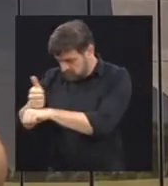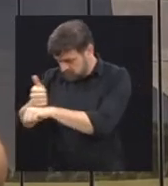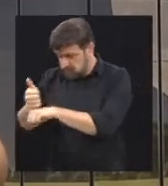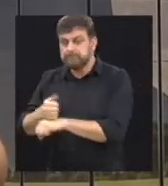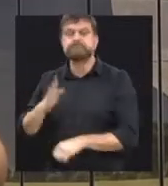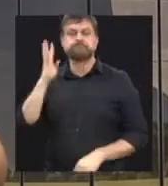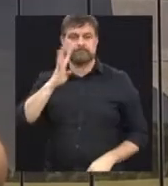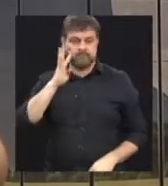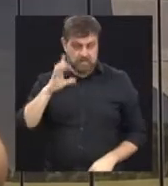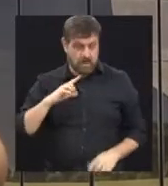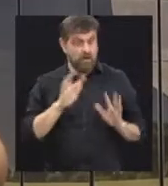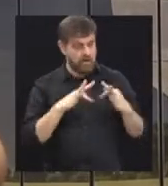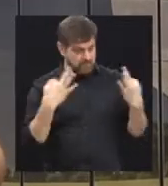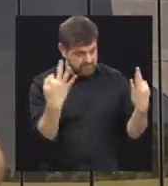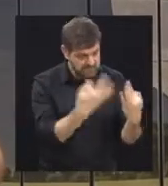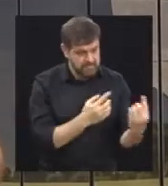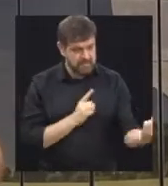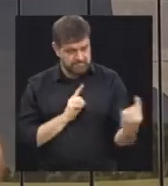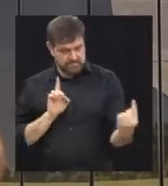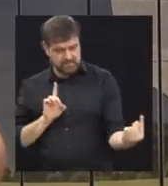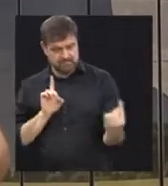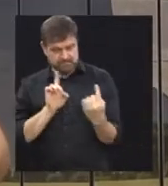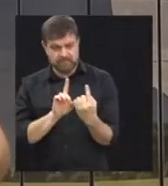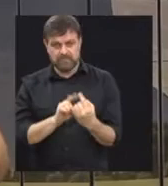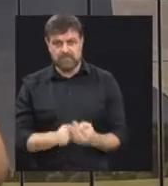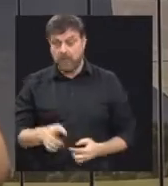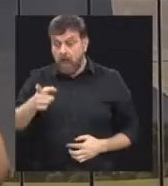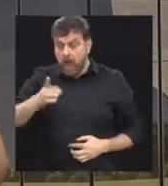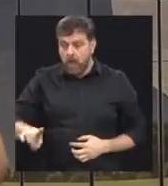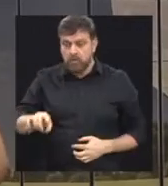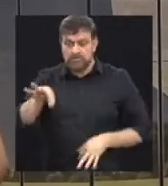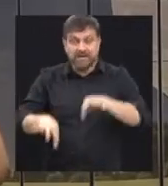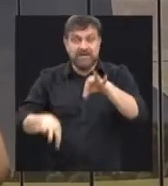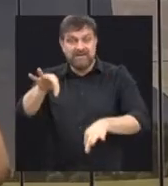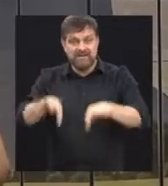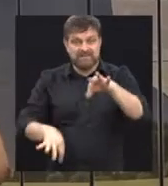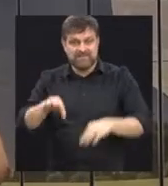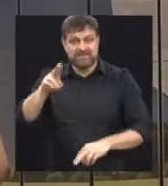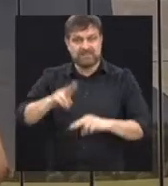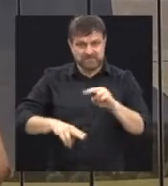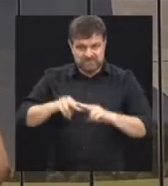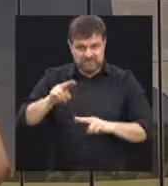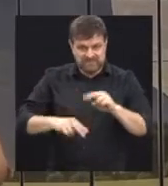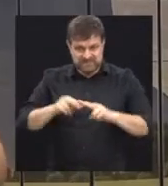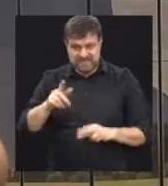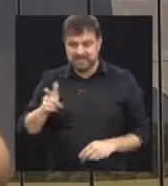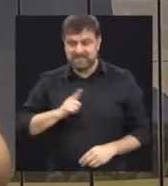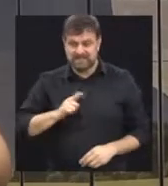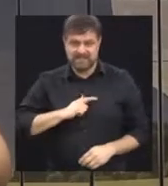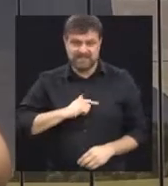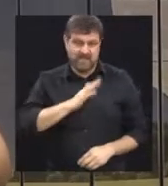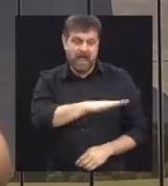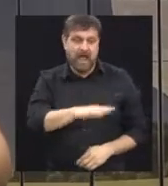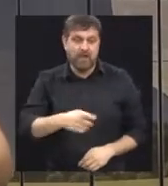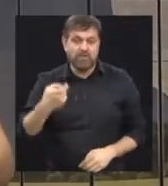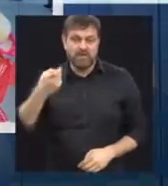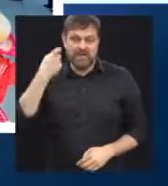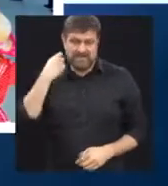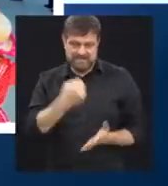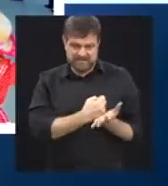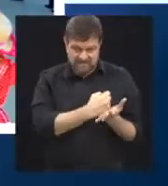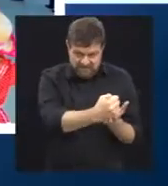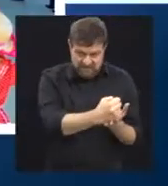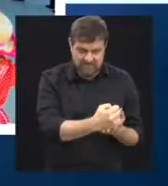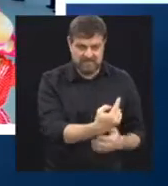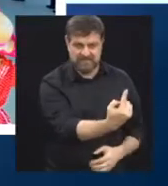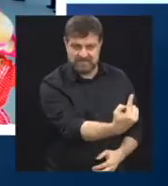bacana, porque nós recebemos muitas famílias, inclusive na última festa junina, eu fiquei muito feliz de receber ex-alunos na escola.